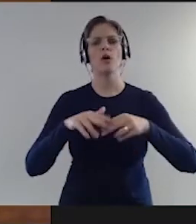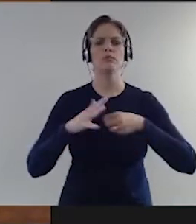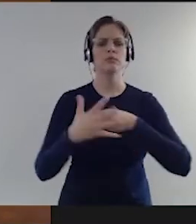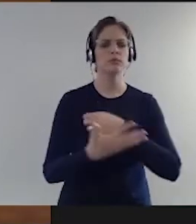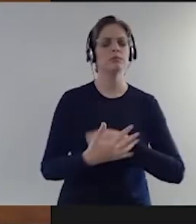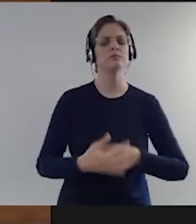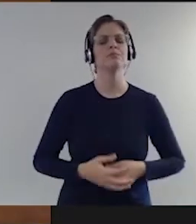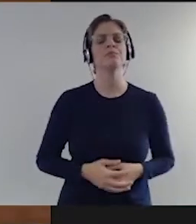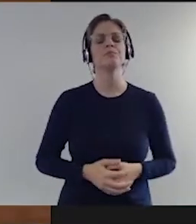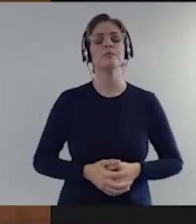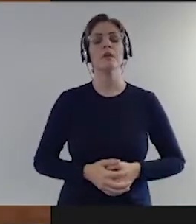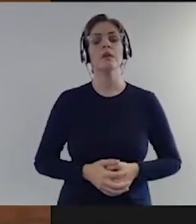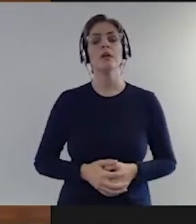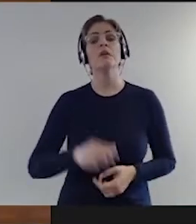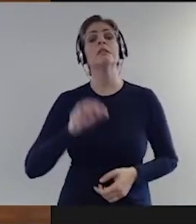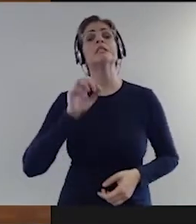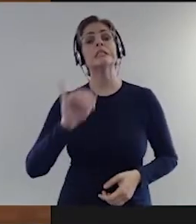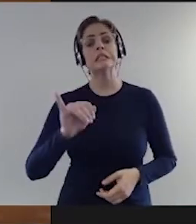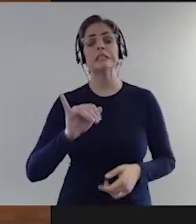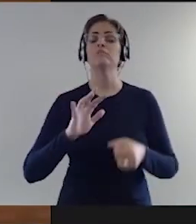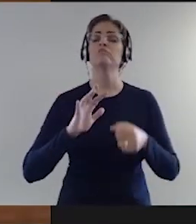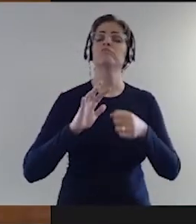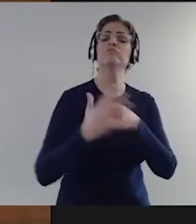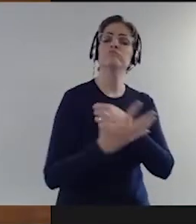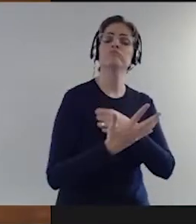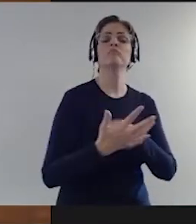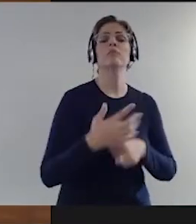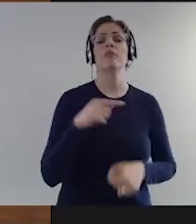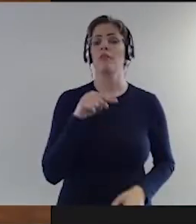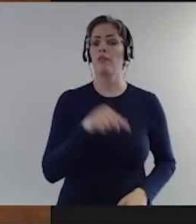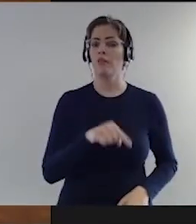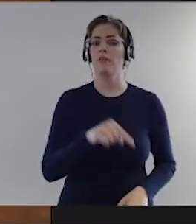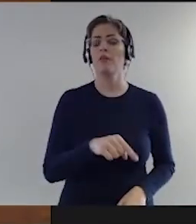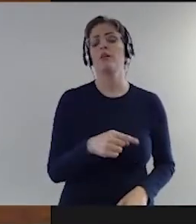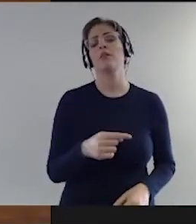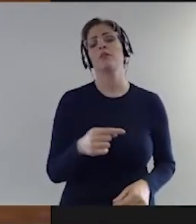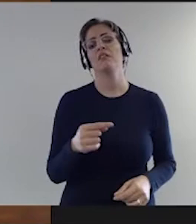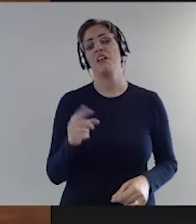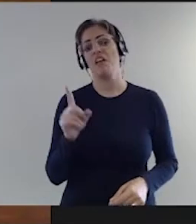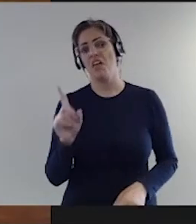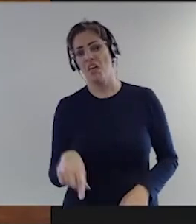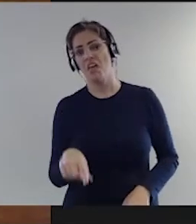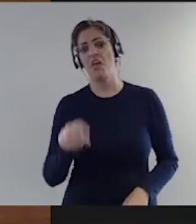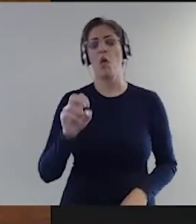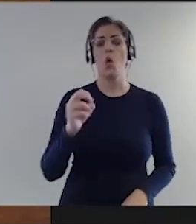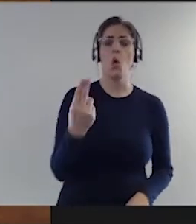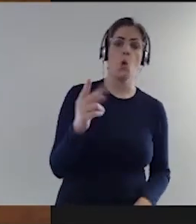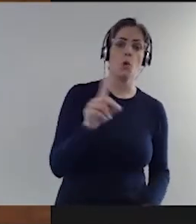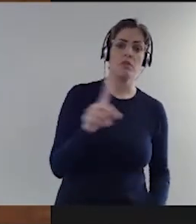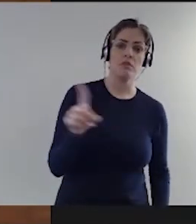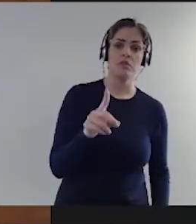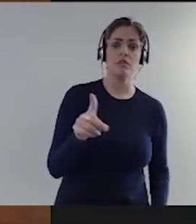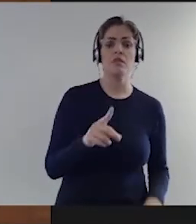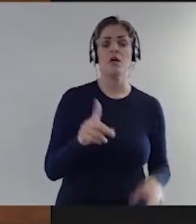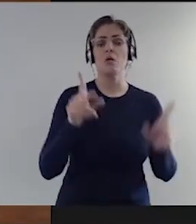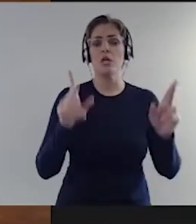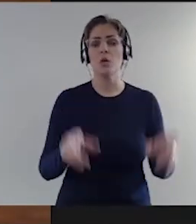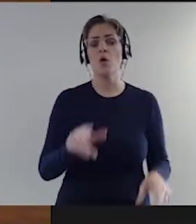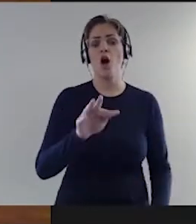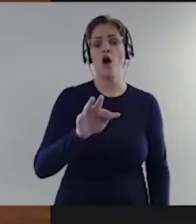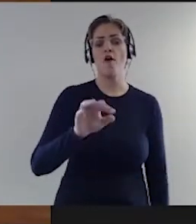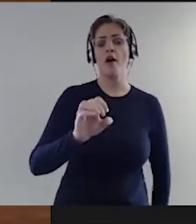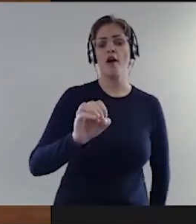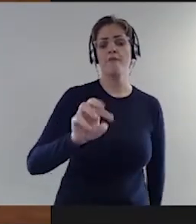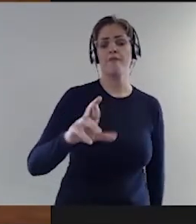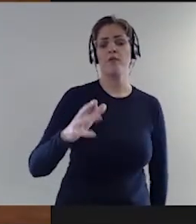civilistas se a pandemia da Covid-19 representaria ou não um caso fortuito ou força maior.